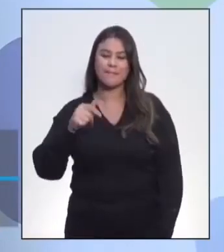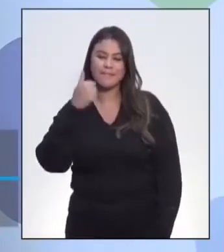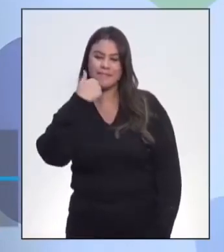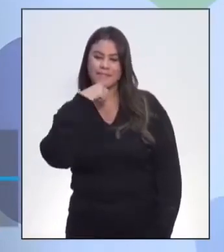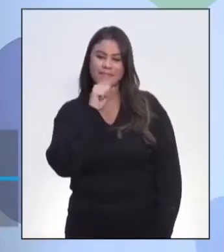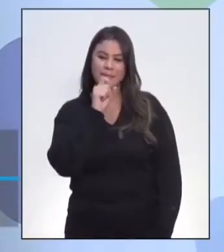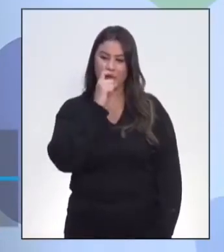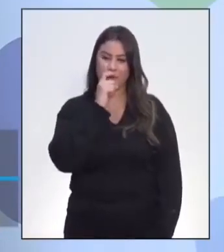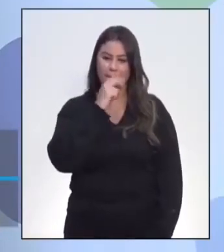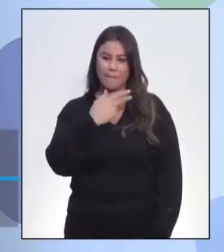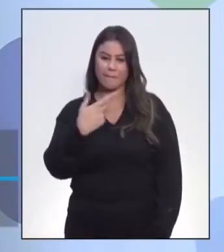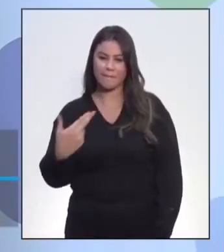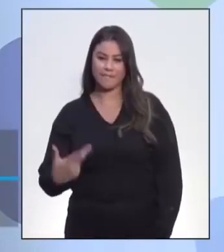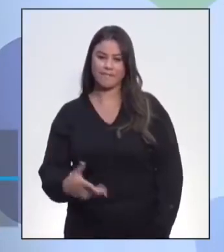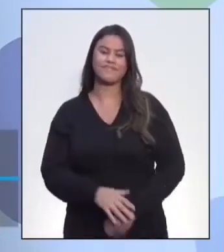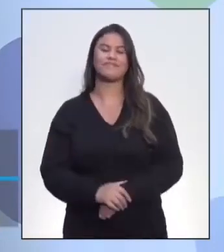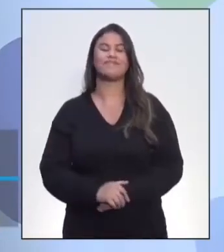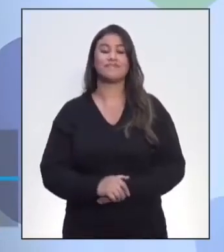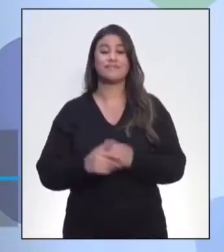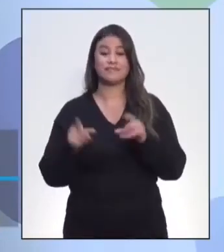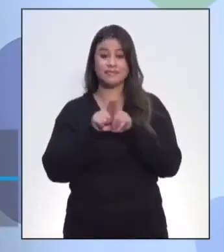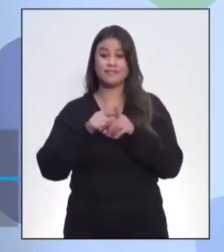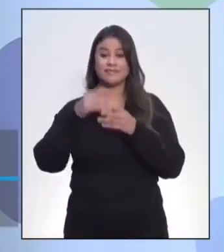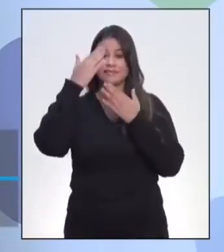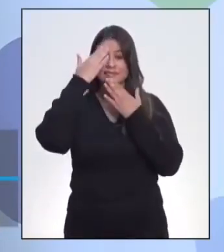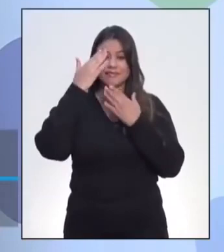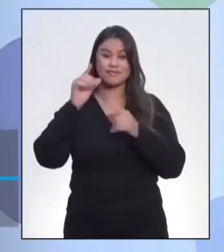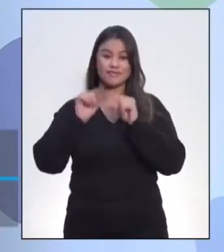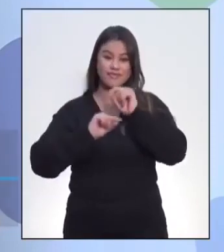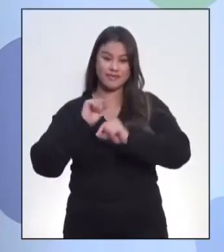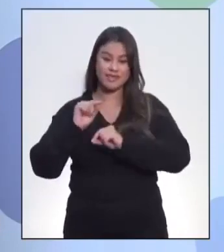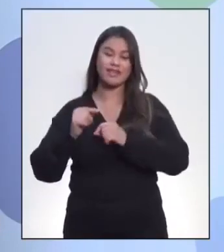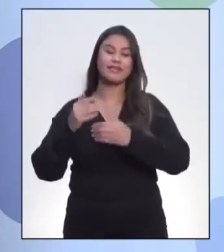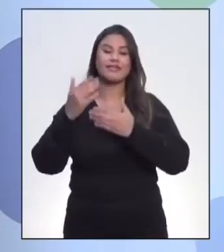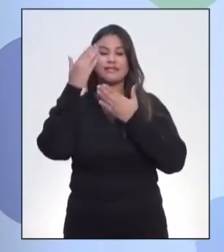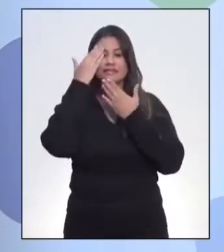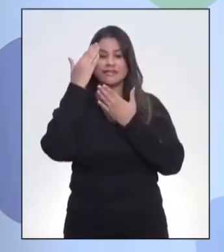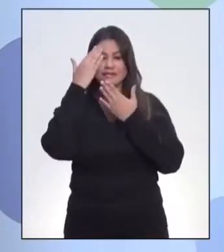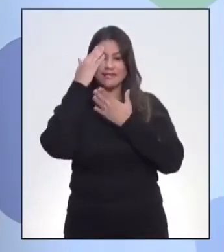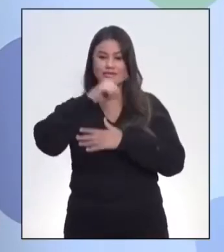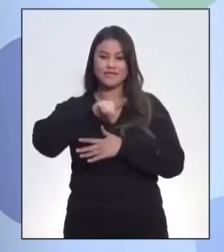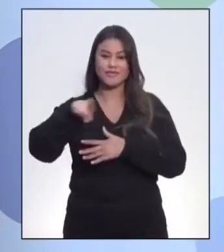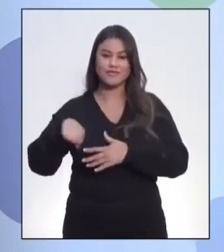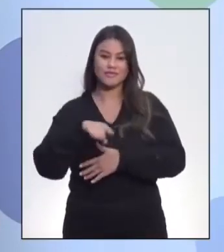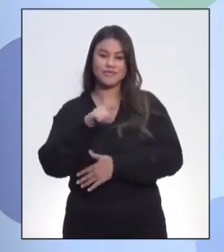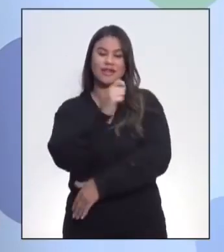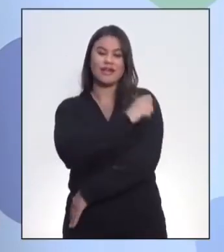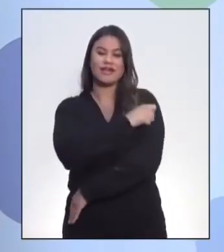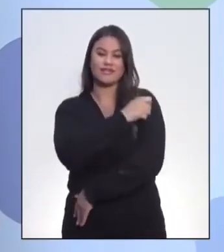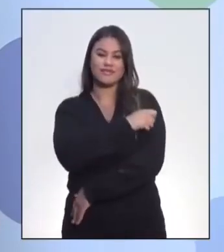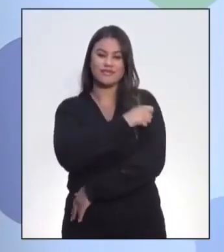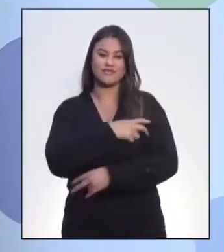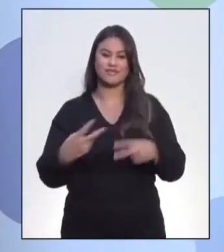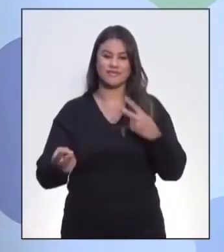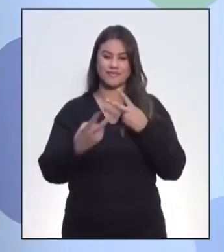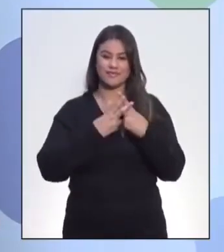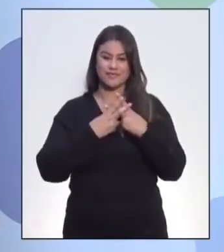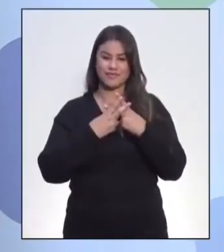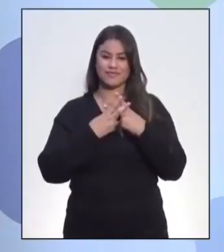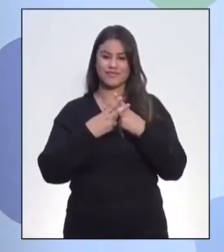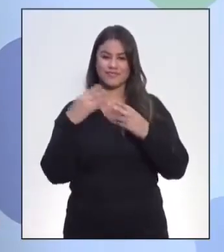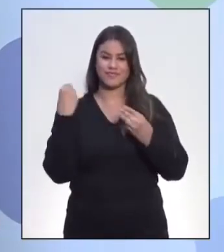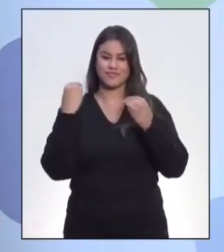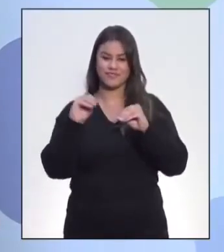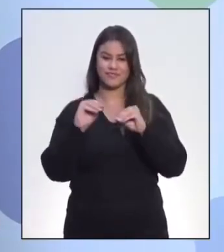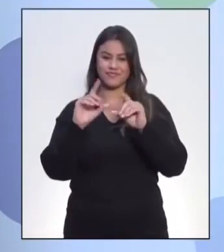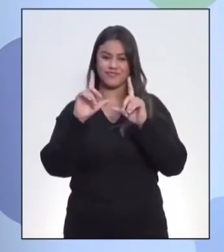aos alunos que fizeram o que eu pedi ontem, de colocar na rede social, no hashtag EuNoCMSP, a